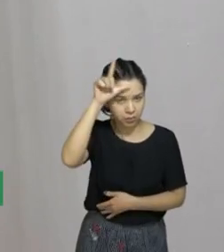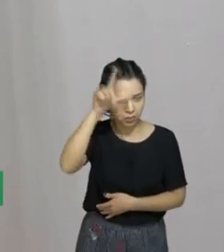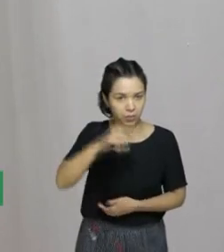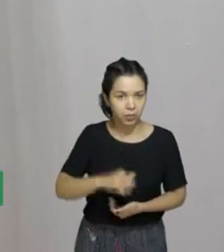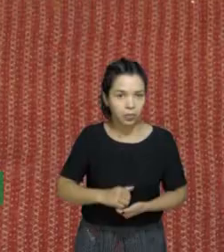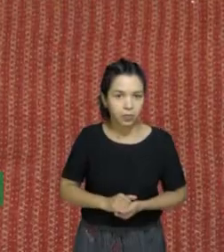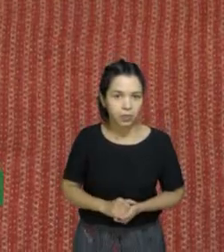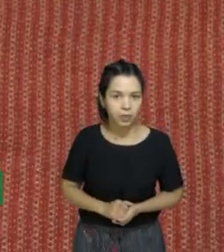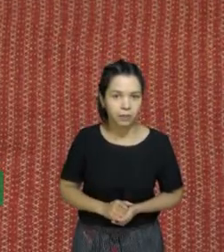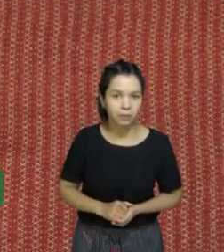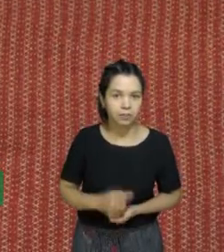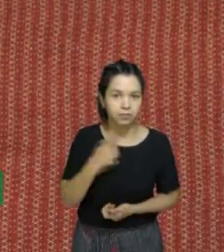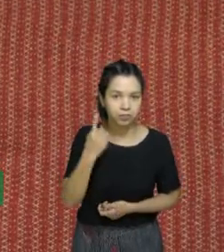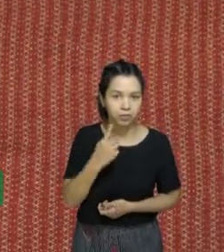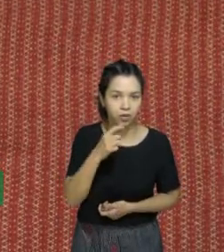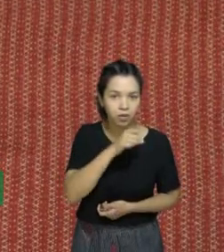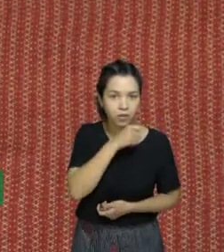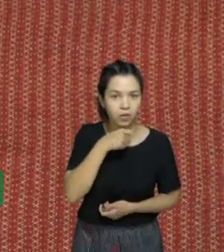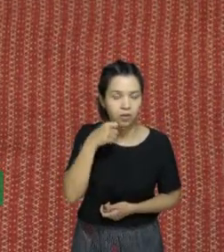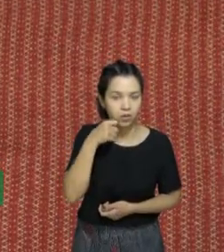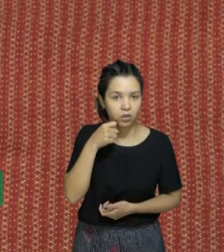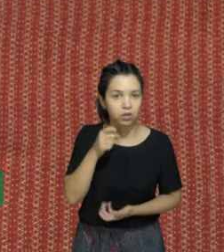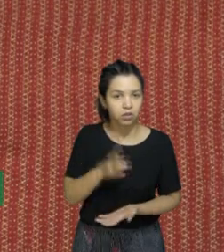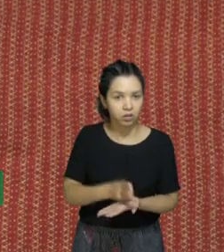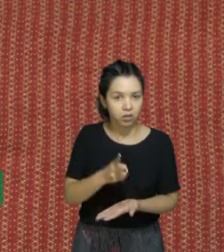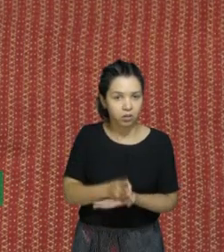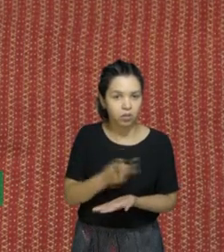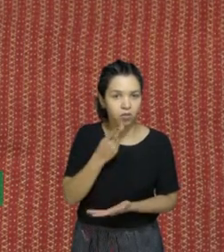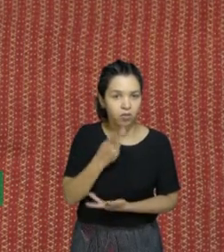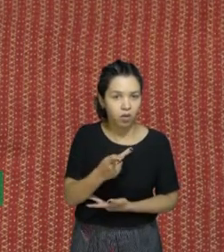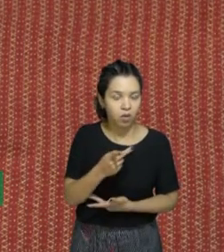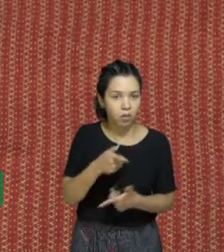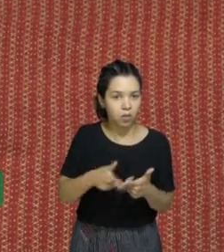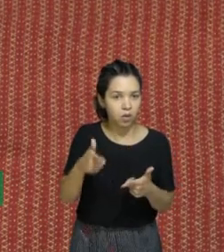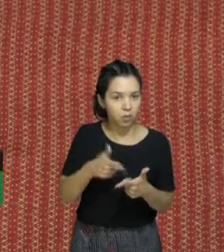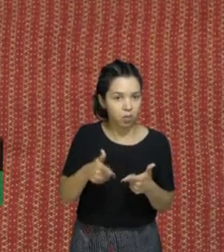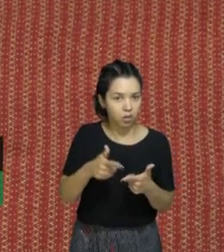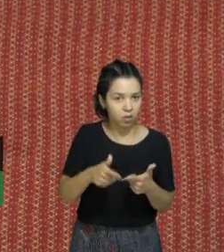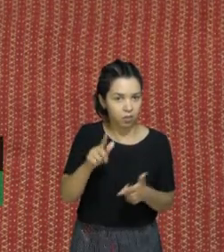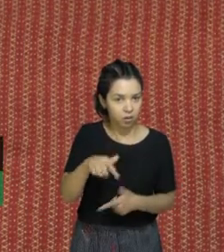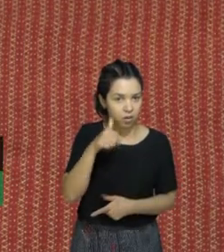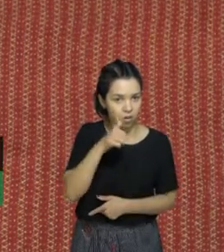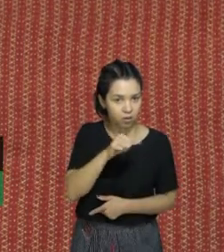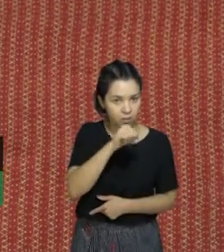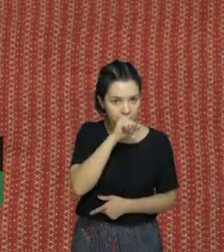Deputado Massocco, eu sempre digo que o problema não são as mães, são os filhos.